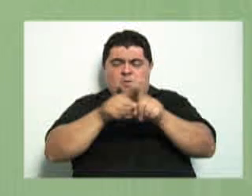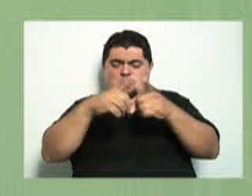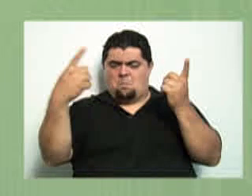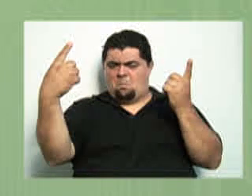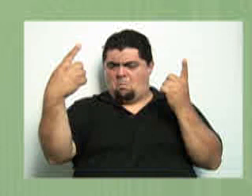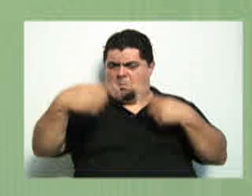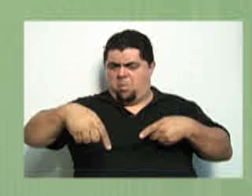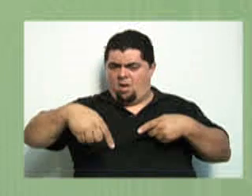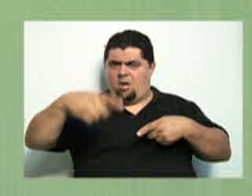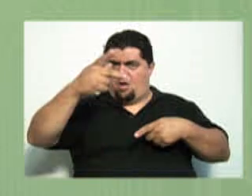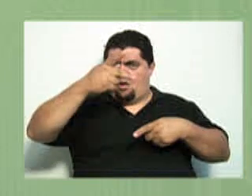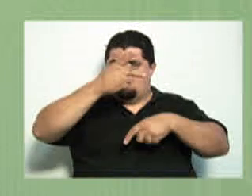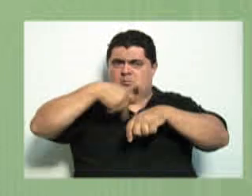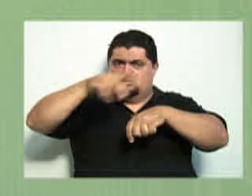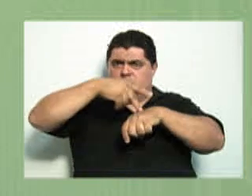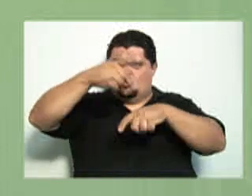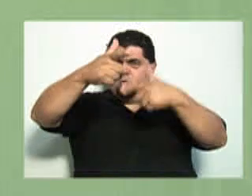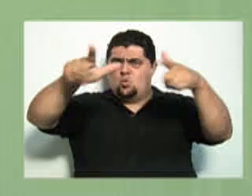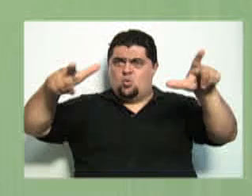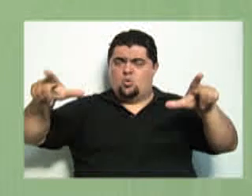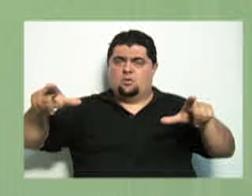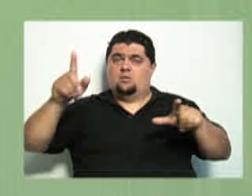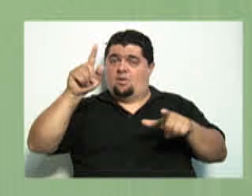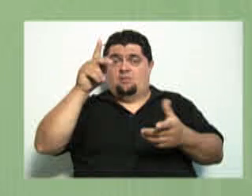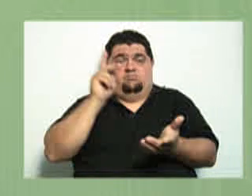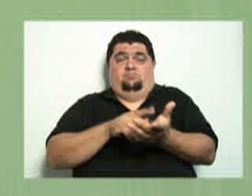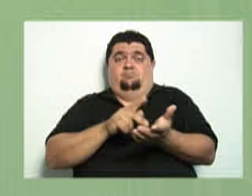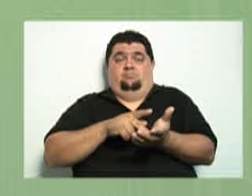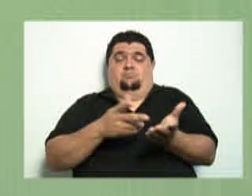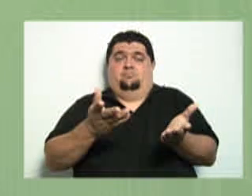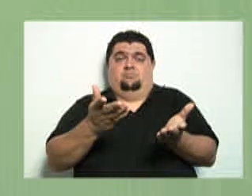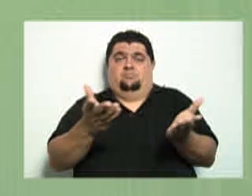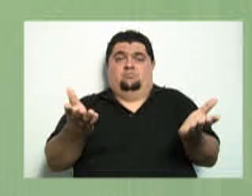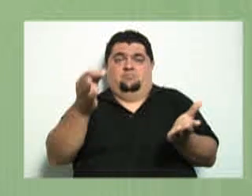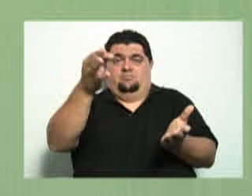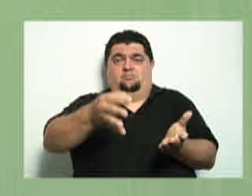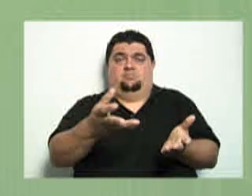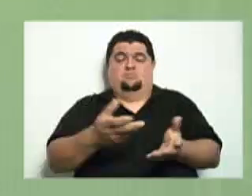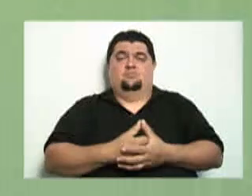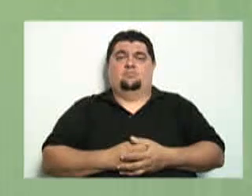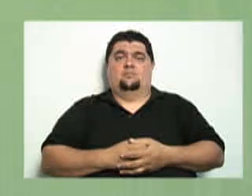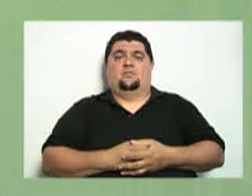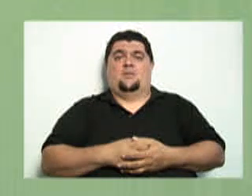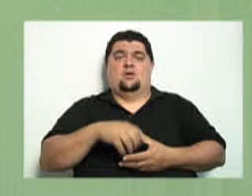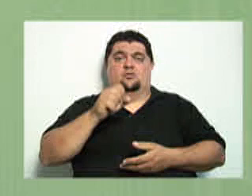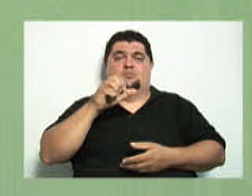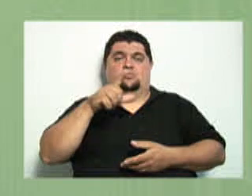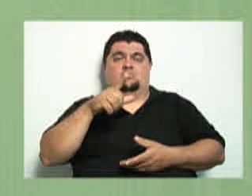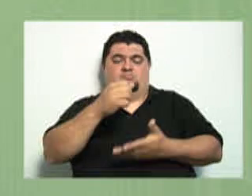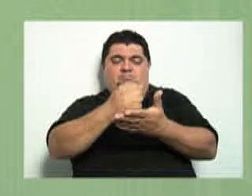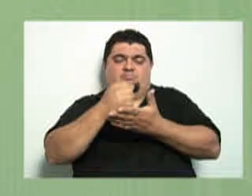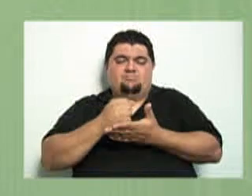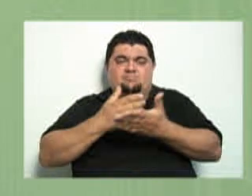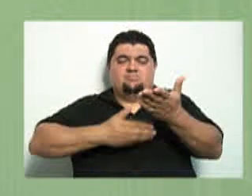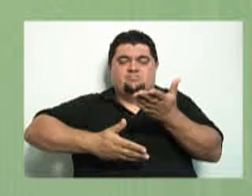com as demais nações. É isso aí mesmo. A gente fala que a solidariedade ela tem um papel fundamental. Ela vai aumentar as taxas